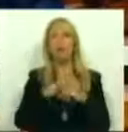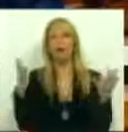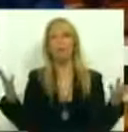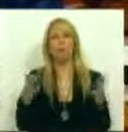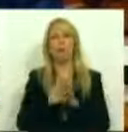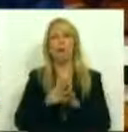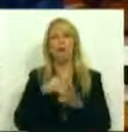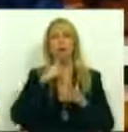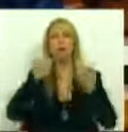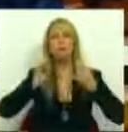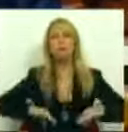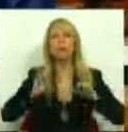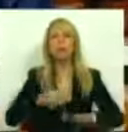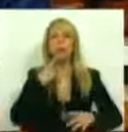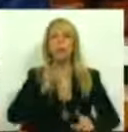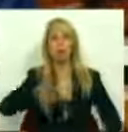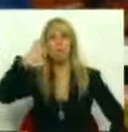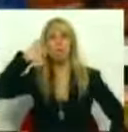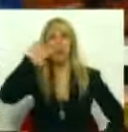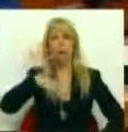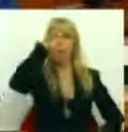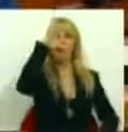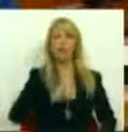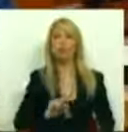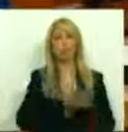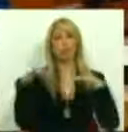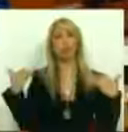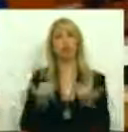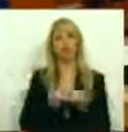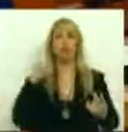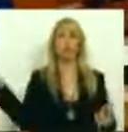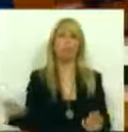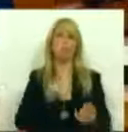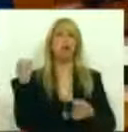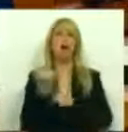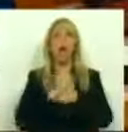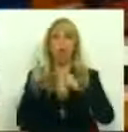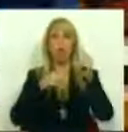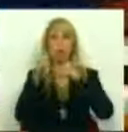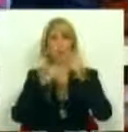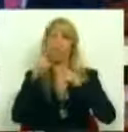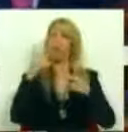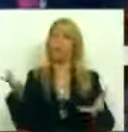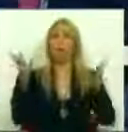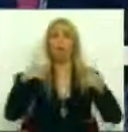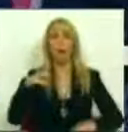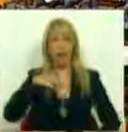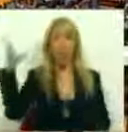mais volta a pôr em causa, como acontece nos dias de hoje, o Estado Social que tanto demorou a construir e a erguer em Portugal.